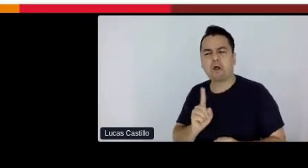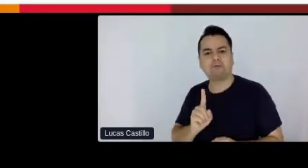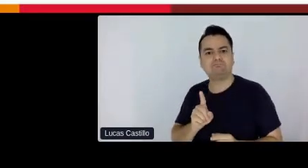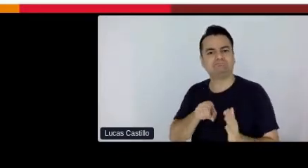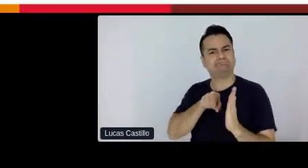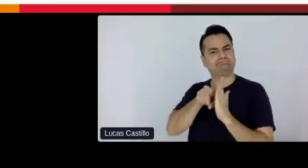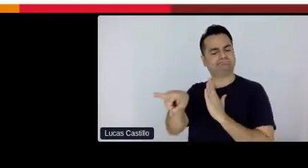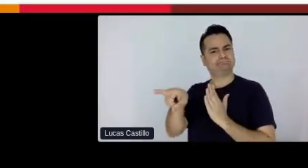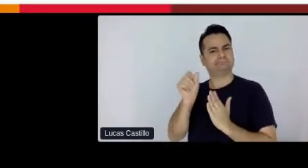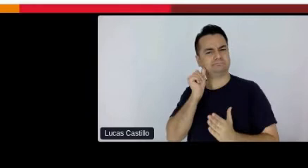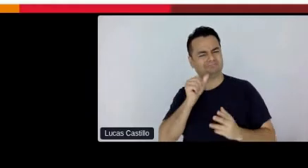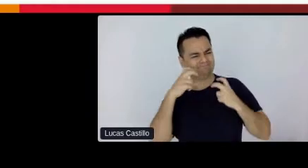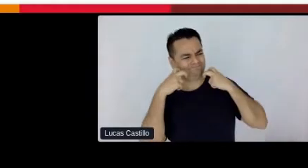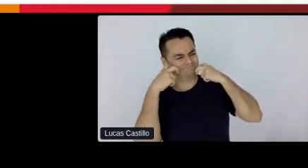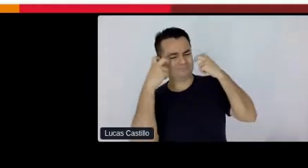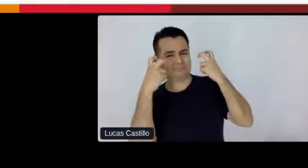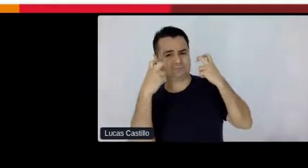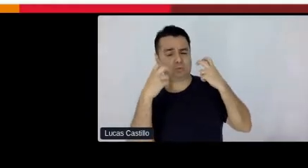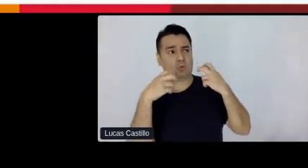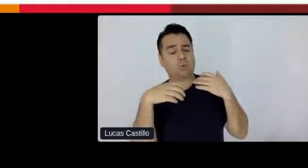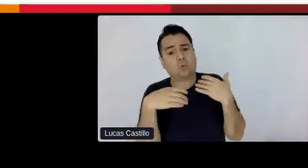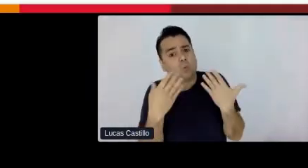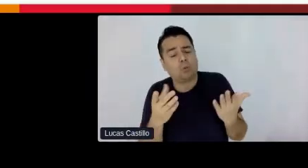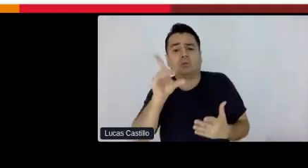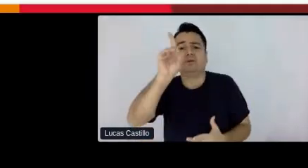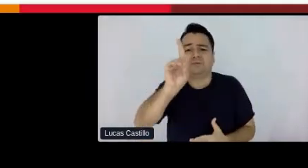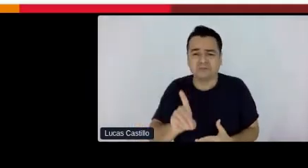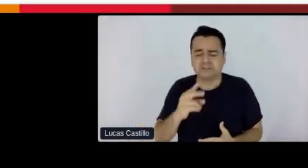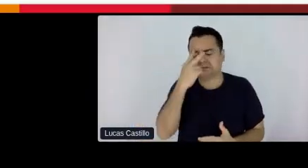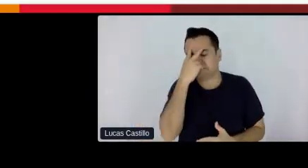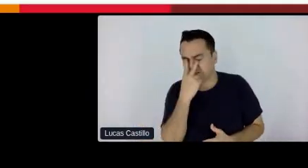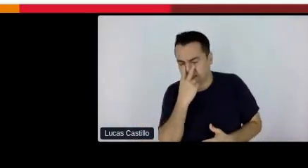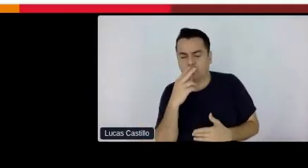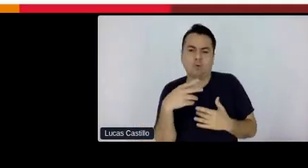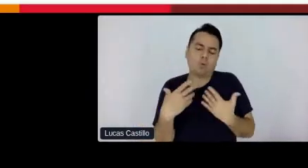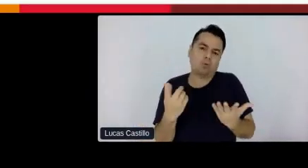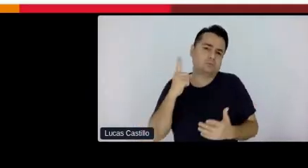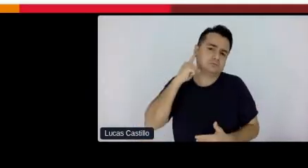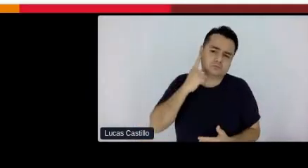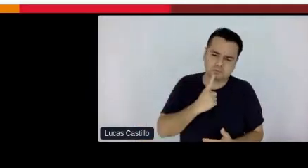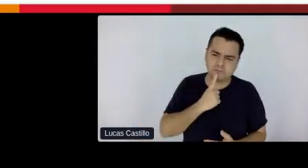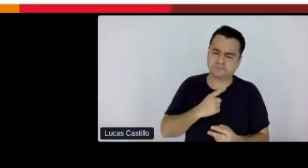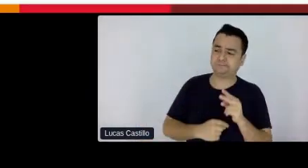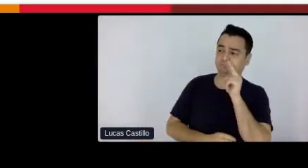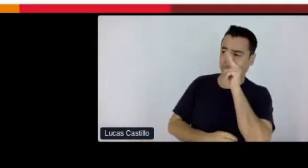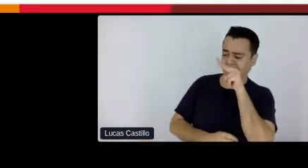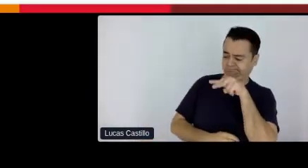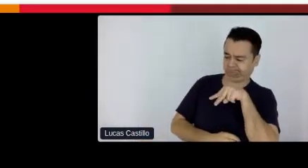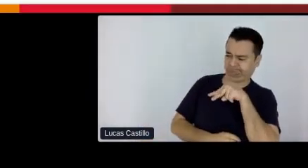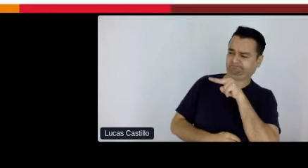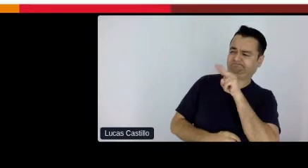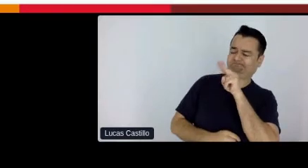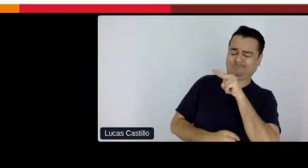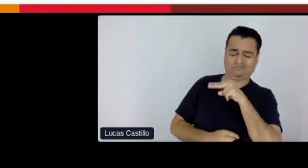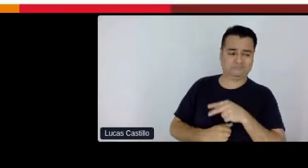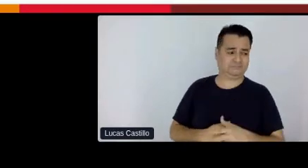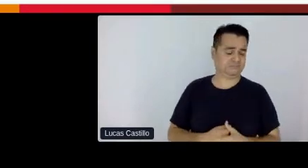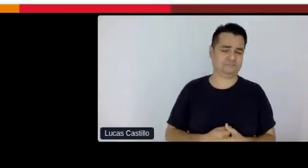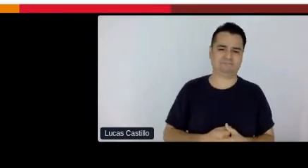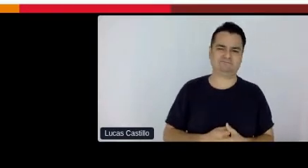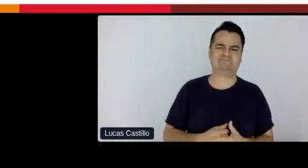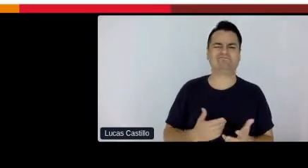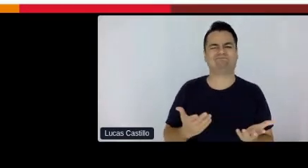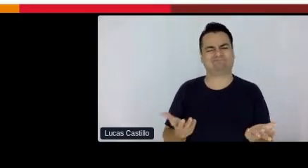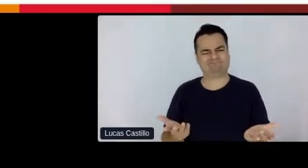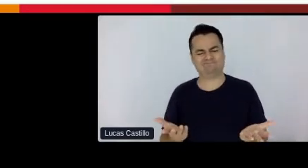deficiência sendo olhada, né, com forma menos capazes, assim, só no olhar por causa da sua condição, né? Então, tudo isso,